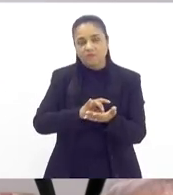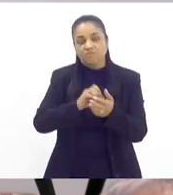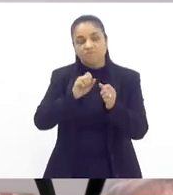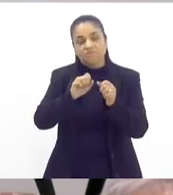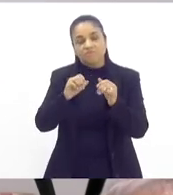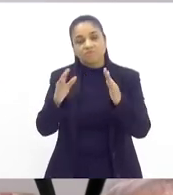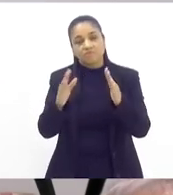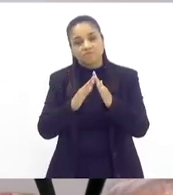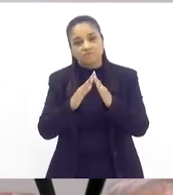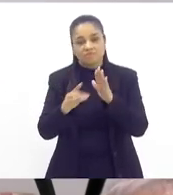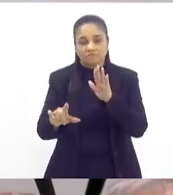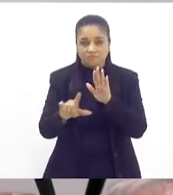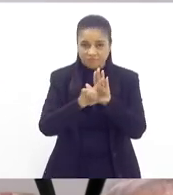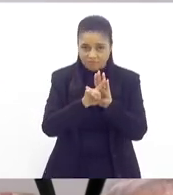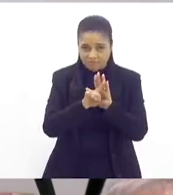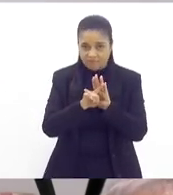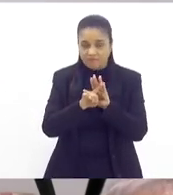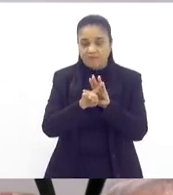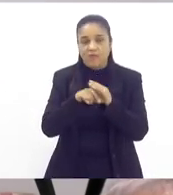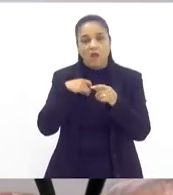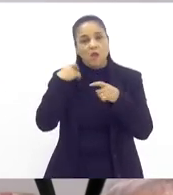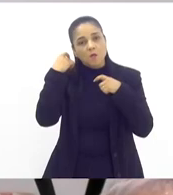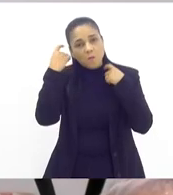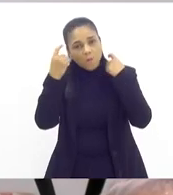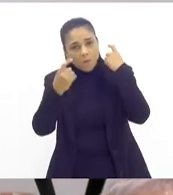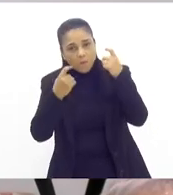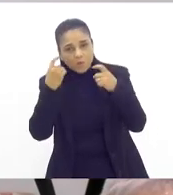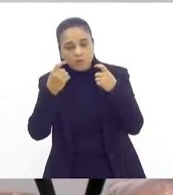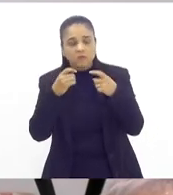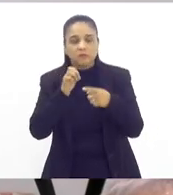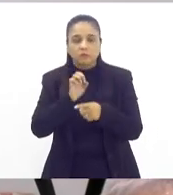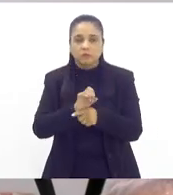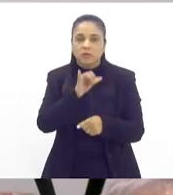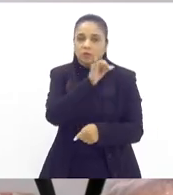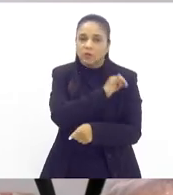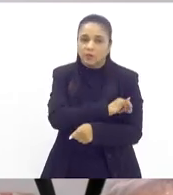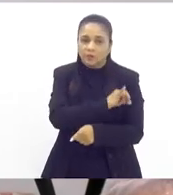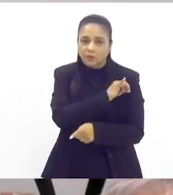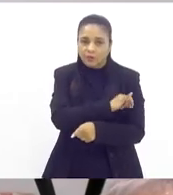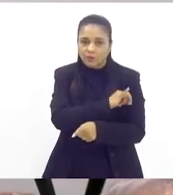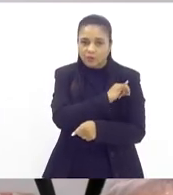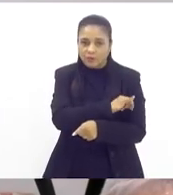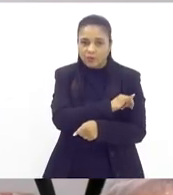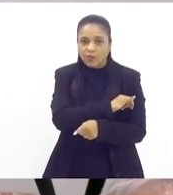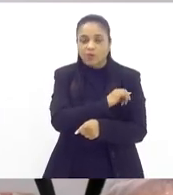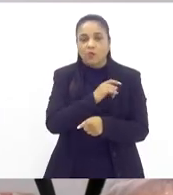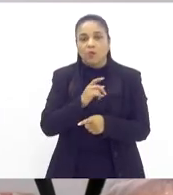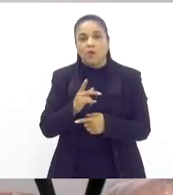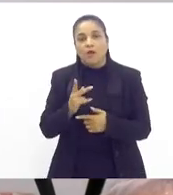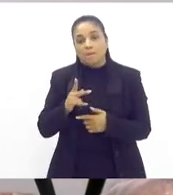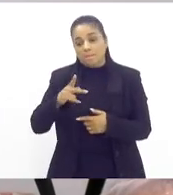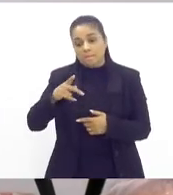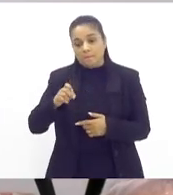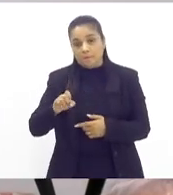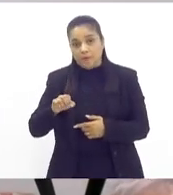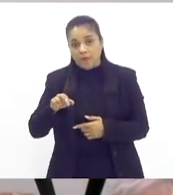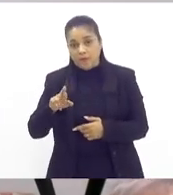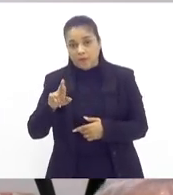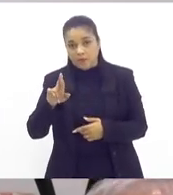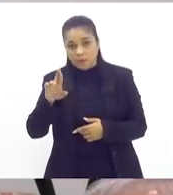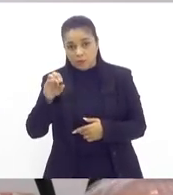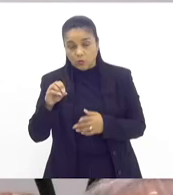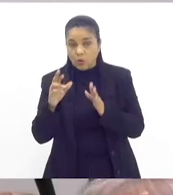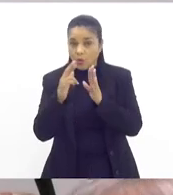Então, há uma preocupação grande no Estado do Rio de Janeiro no que diz respeito ao Repetro, que é um regime aduaneiro